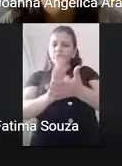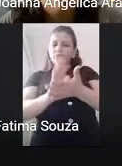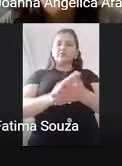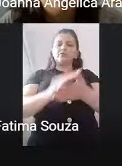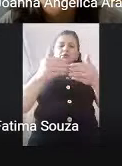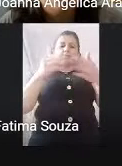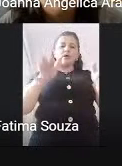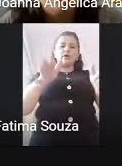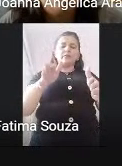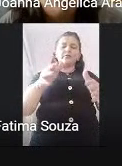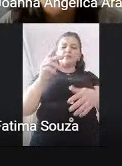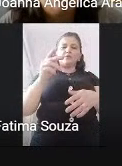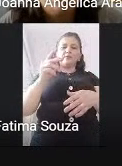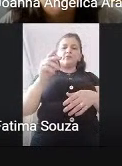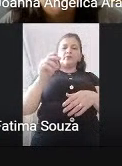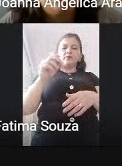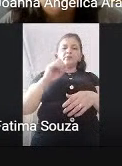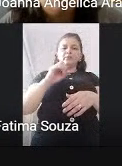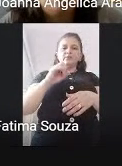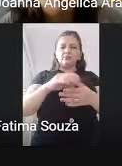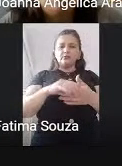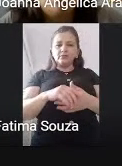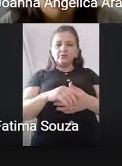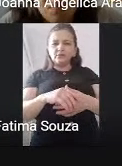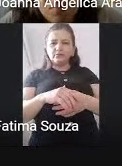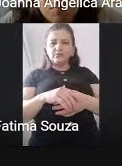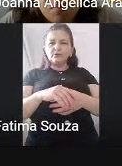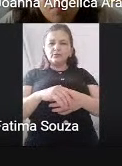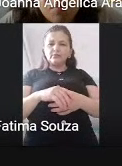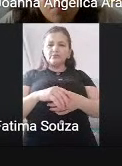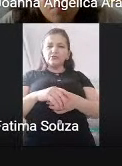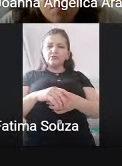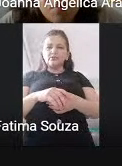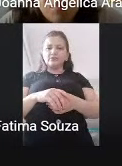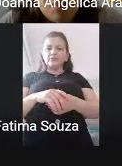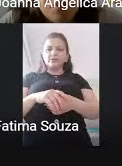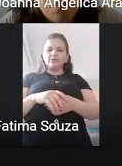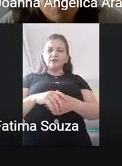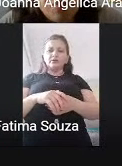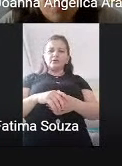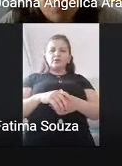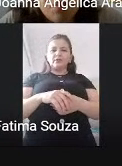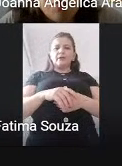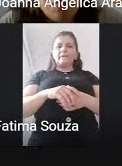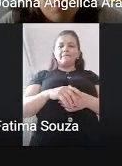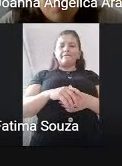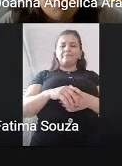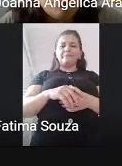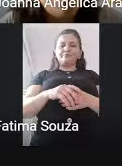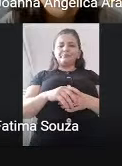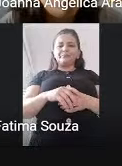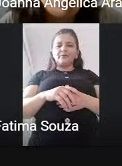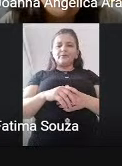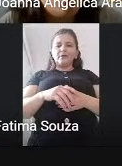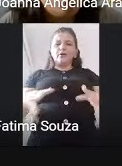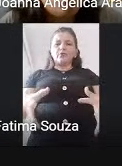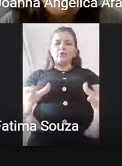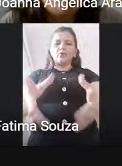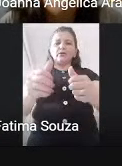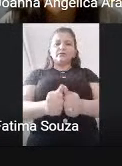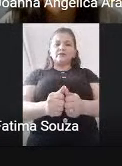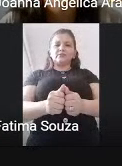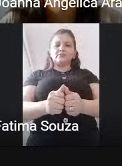Miro e para quem mais queira colocar, porque eu acho que aqui é uma roda aberta. a questão da qualificação das